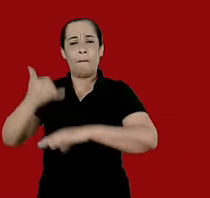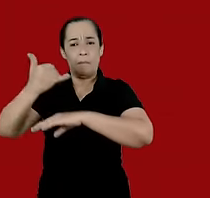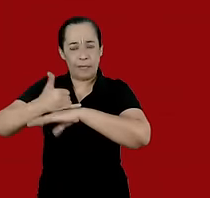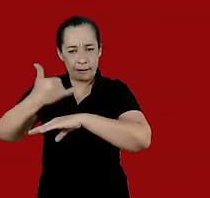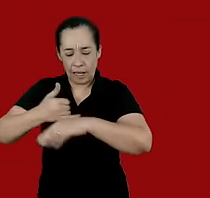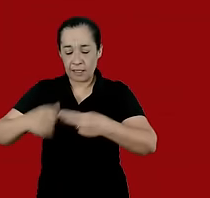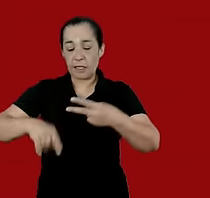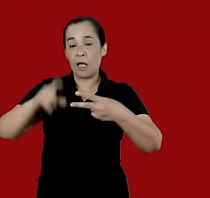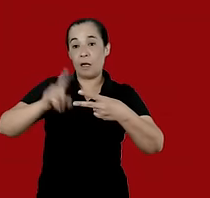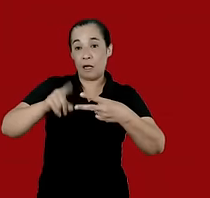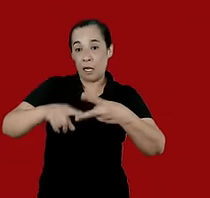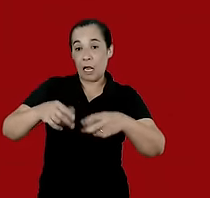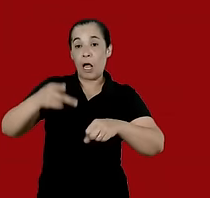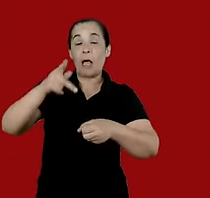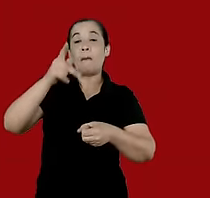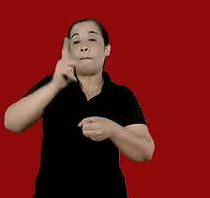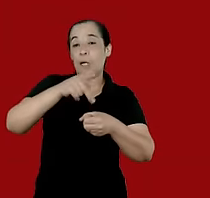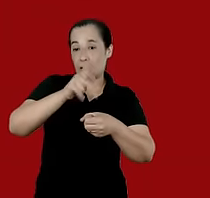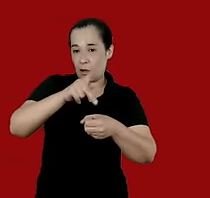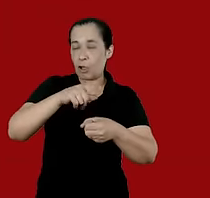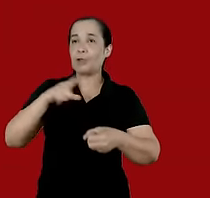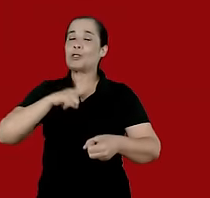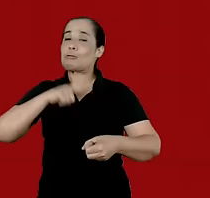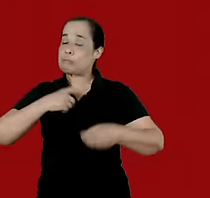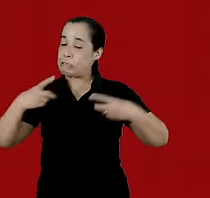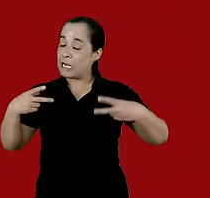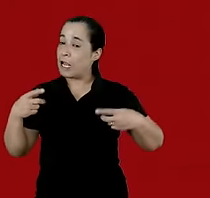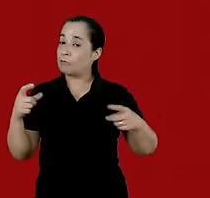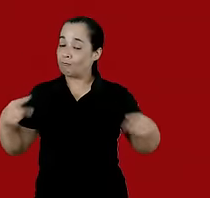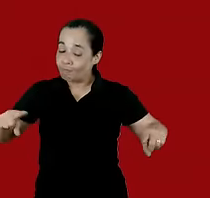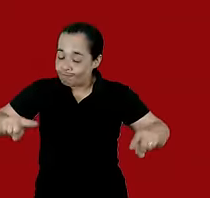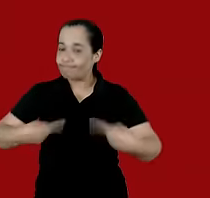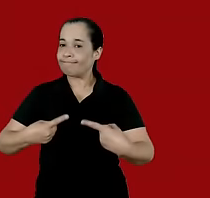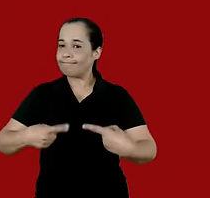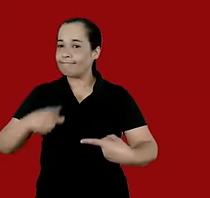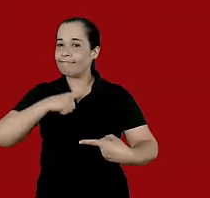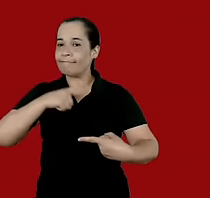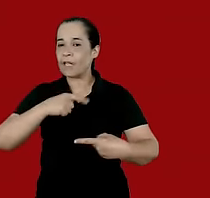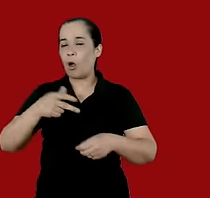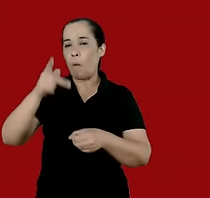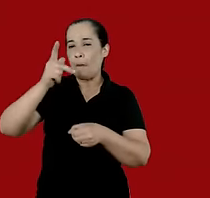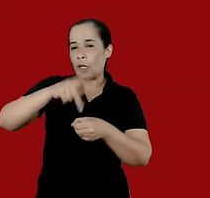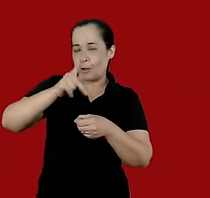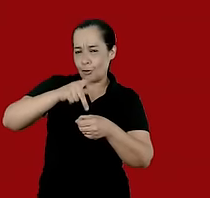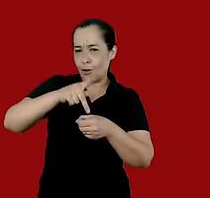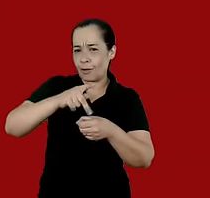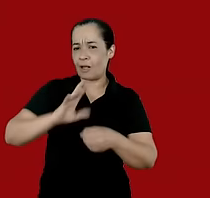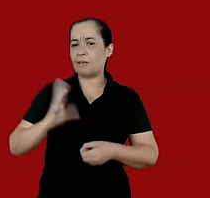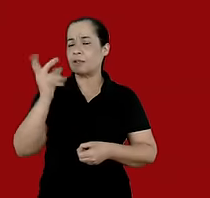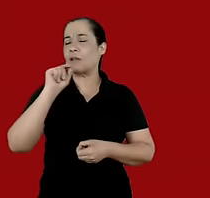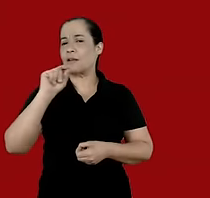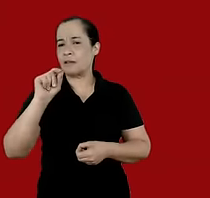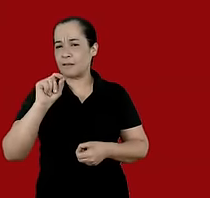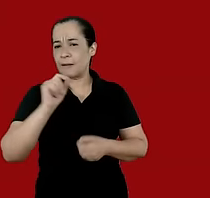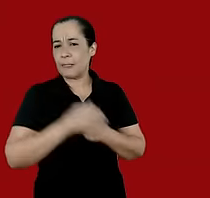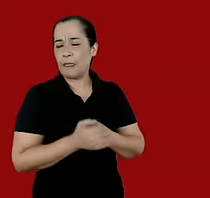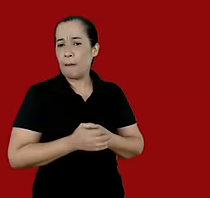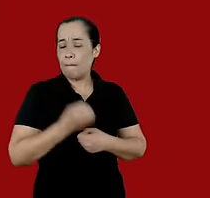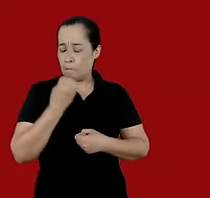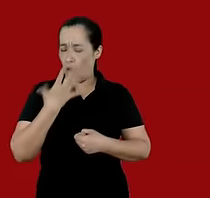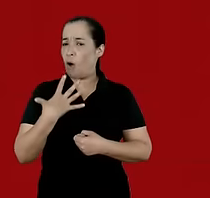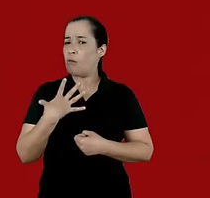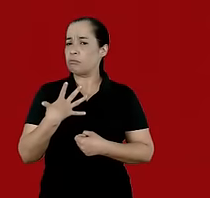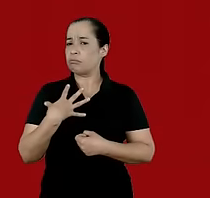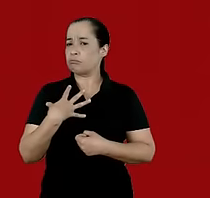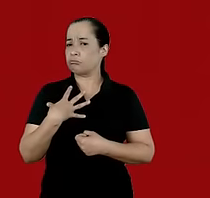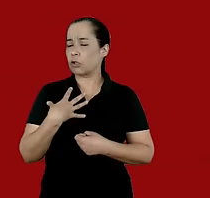é que você tem muitos conflitos você tem até até uma performance do petróleo mais recente que ela tem sido muito boa se a gente pensar que a gente tem um